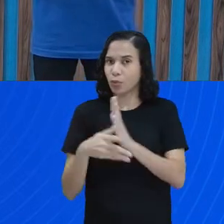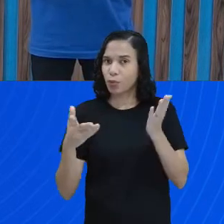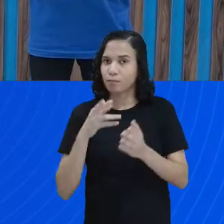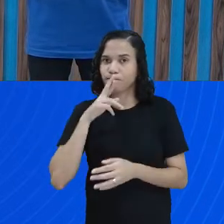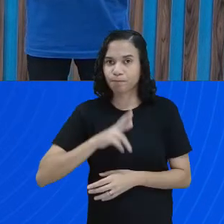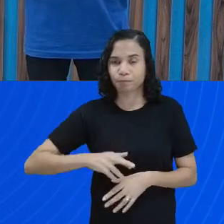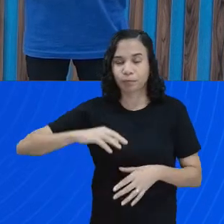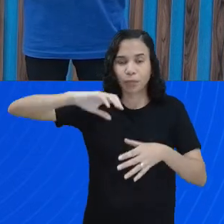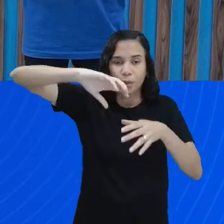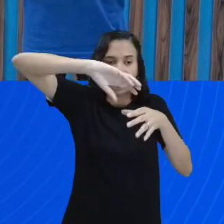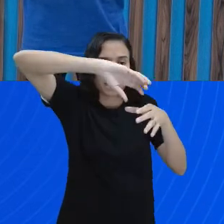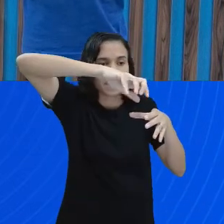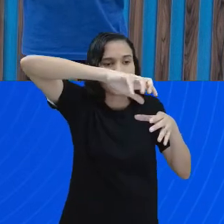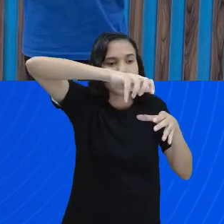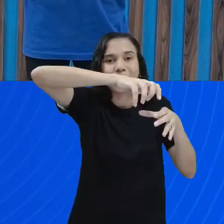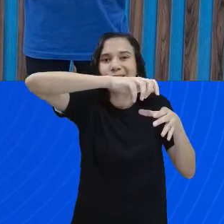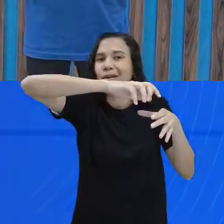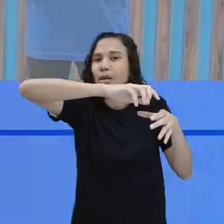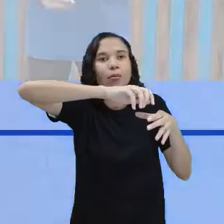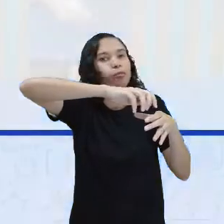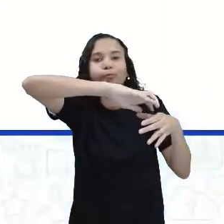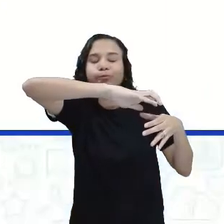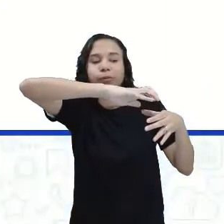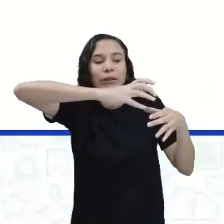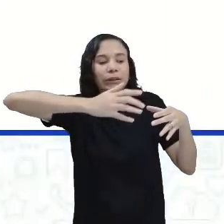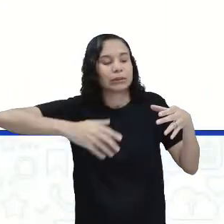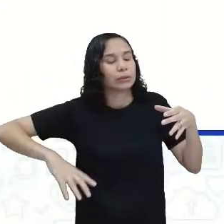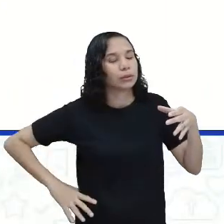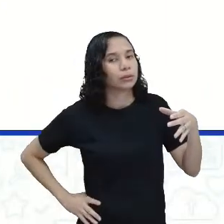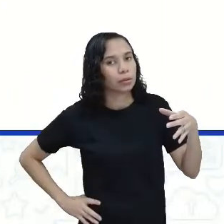Uma torneira não foi fechada corretamente.